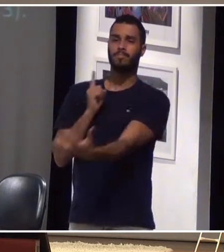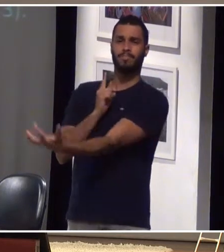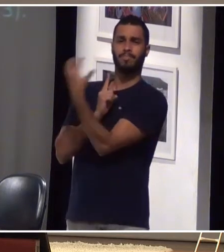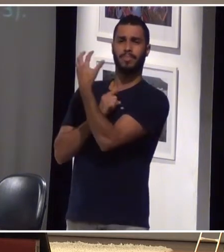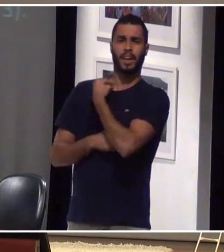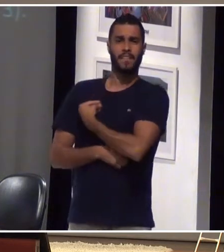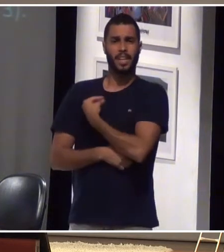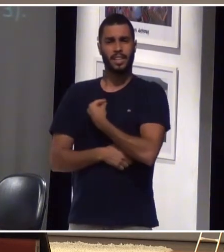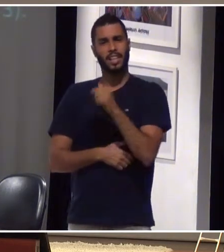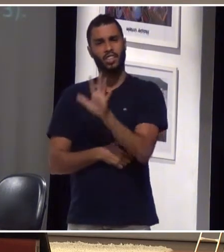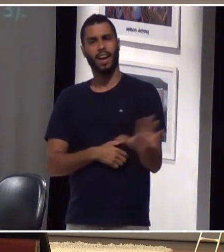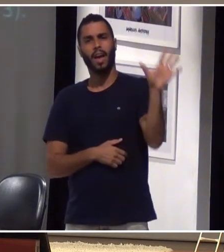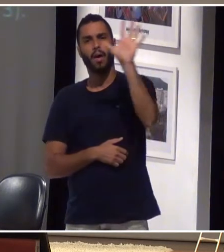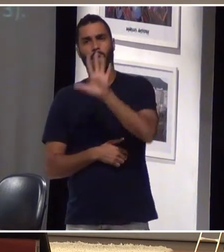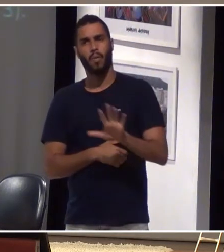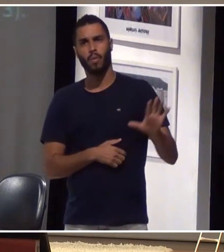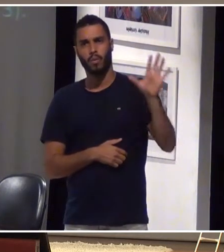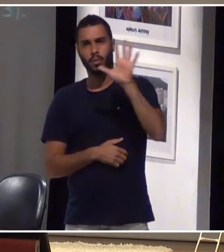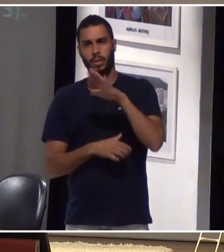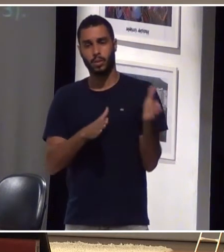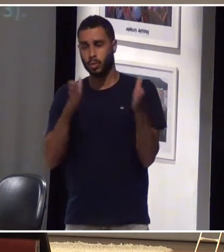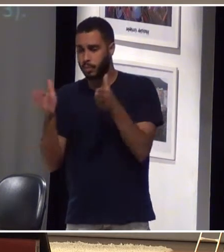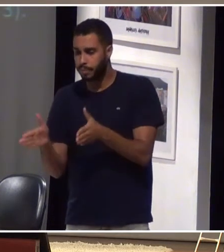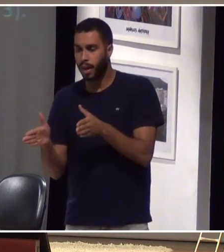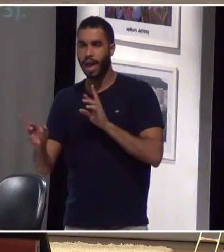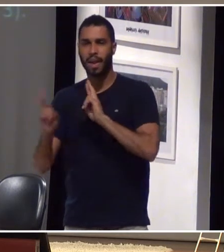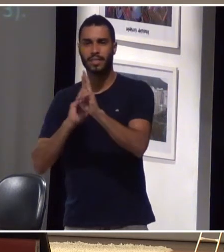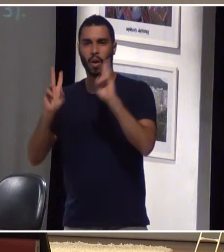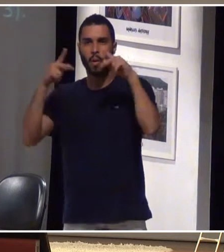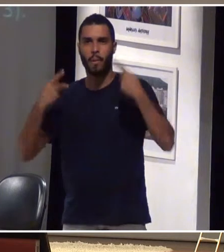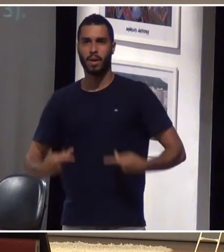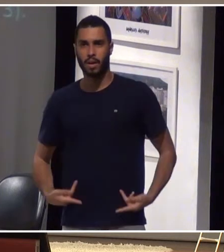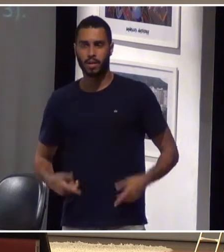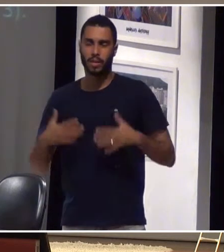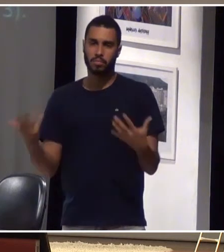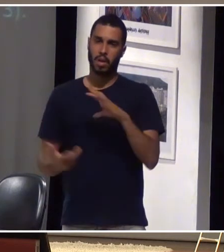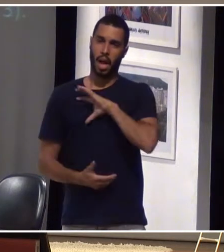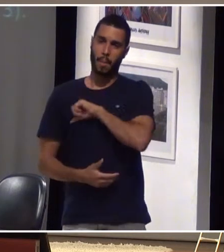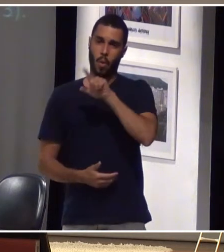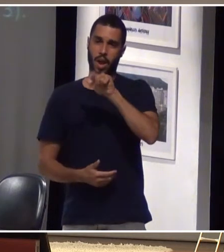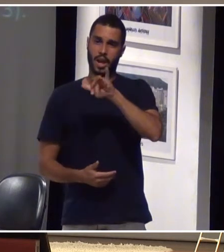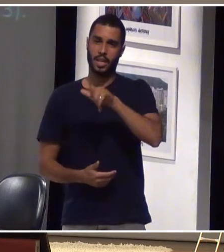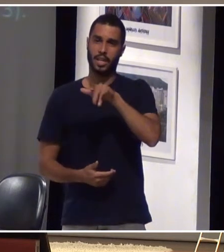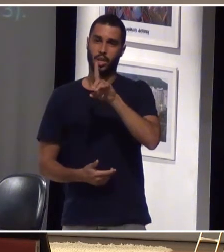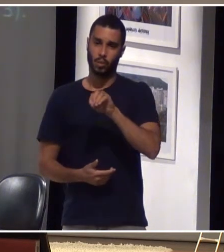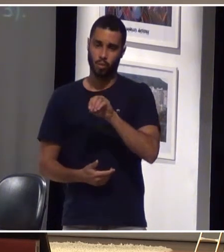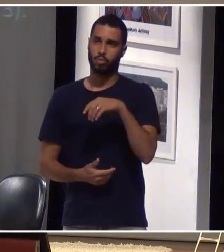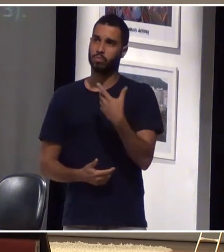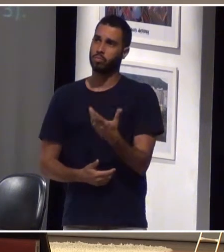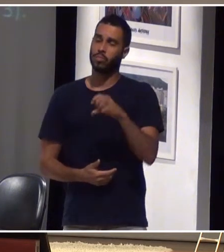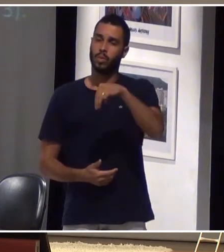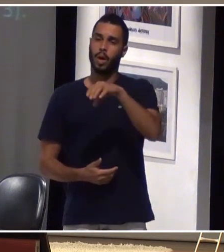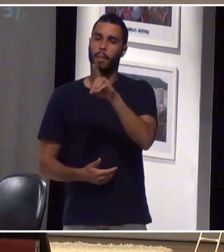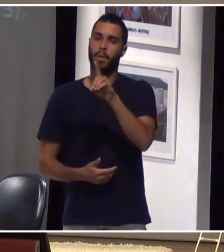modo geral, desde as relações humanas. Aí ele tem livros como Amor Líquido, como